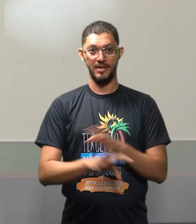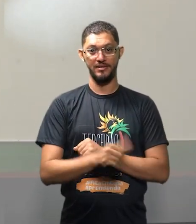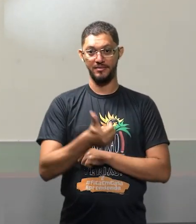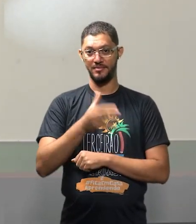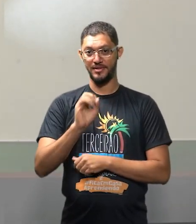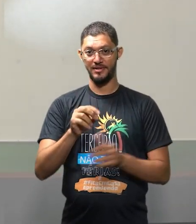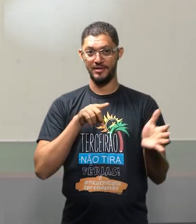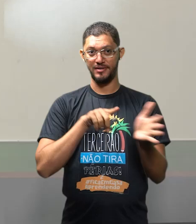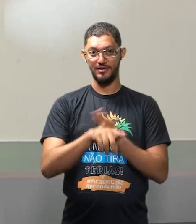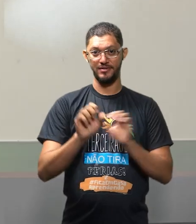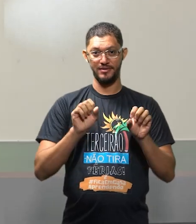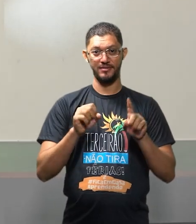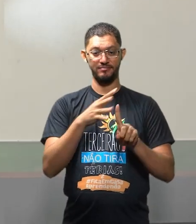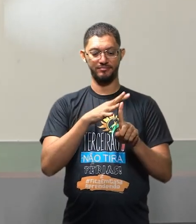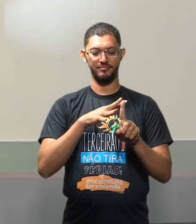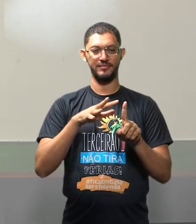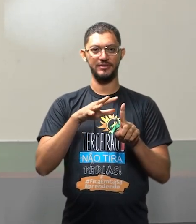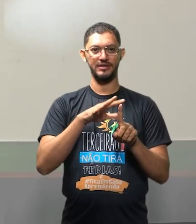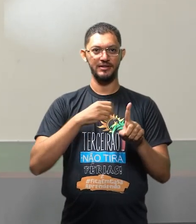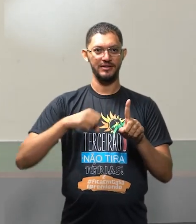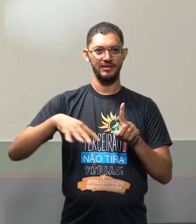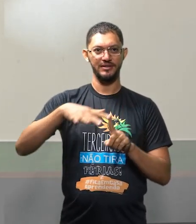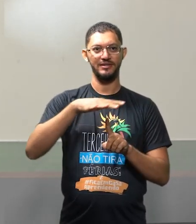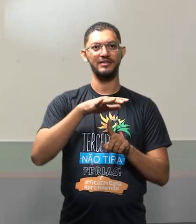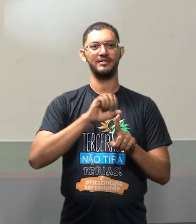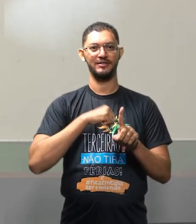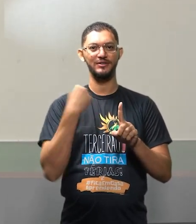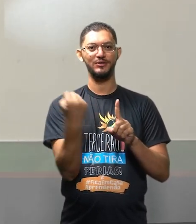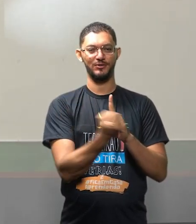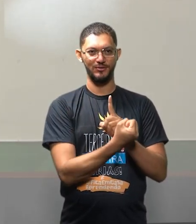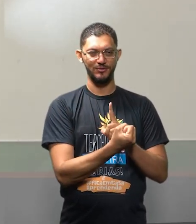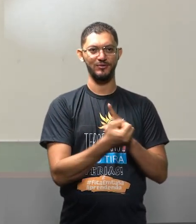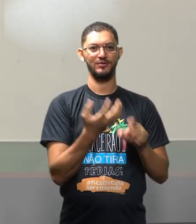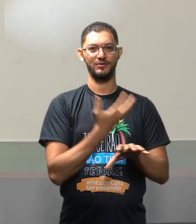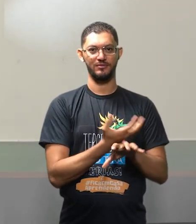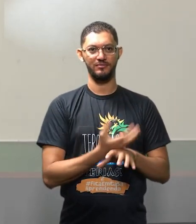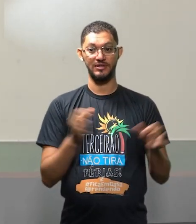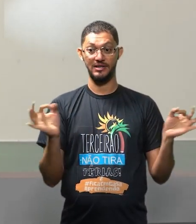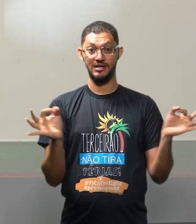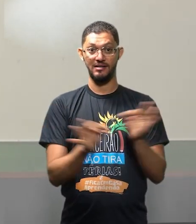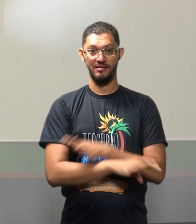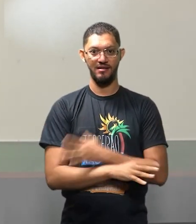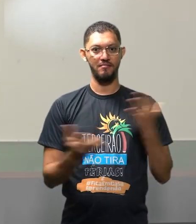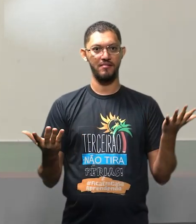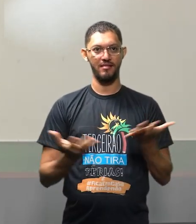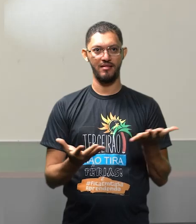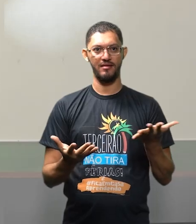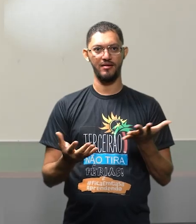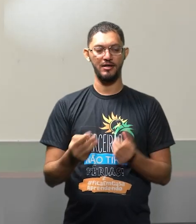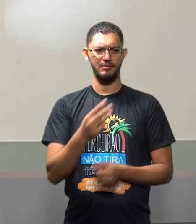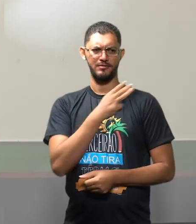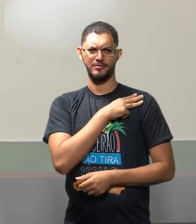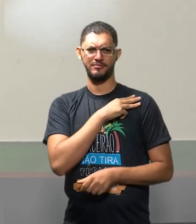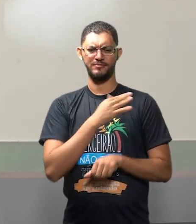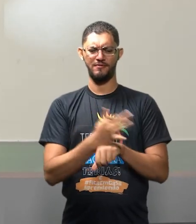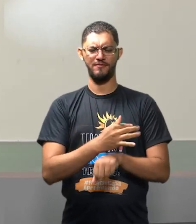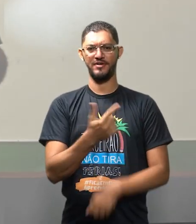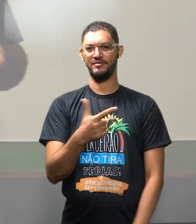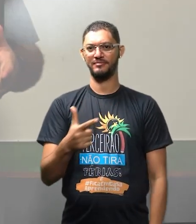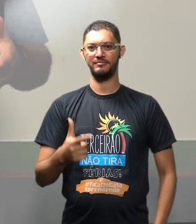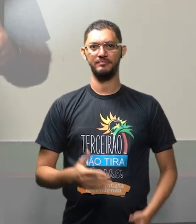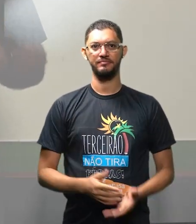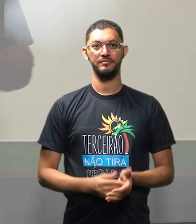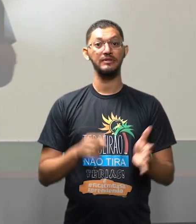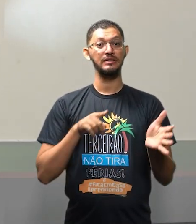10 questões de sociologia. Então faremos essa questão agora para encerrar a nossa participação no Terceirão Não Tirar Férias.